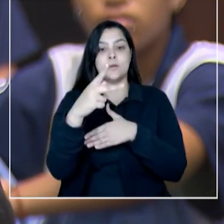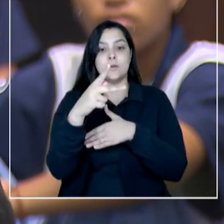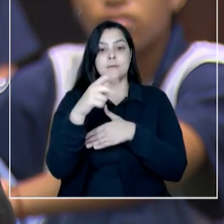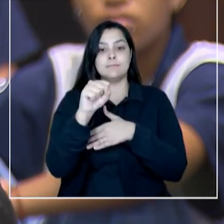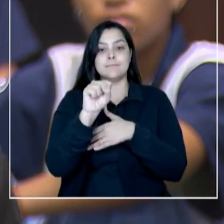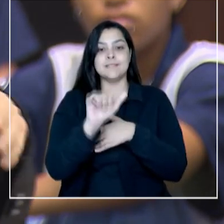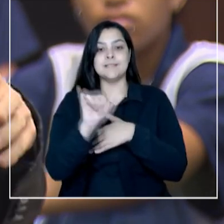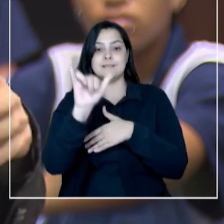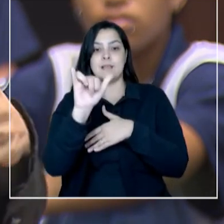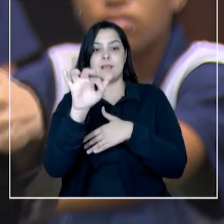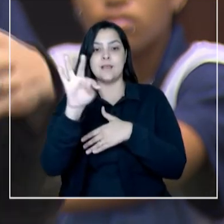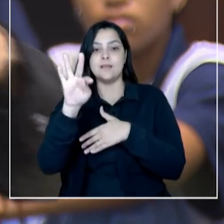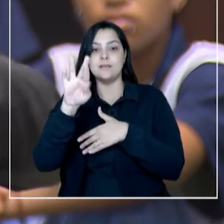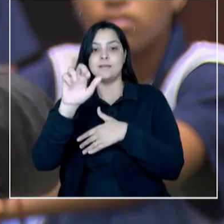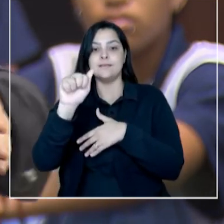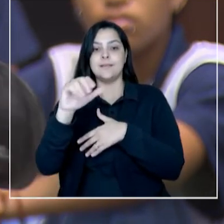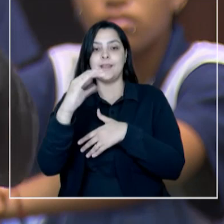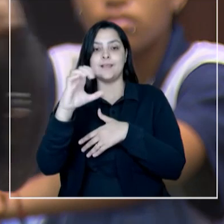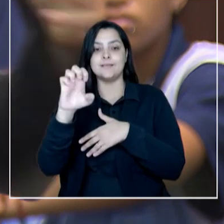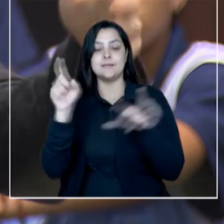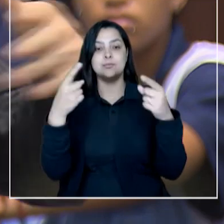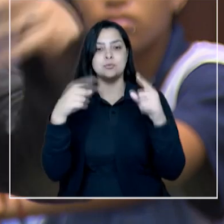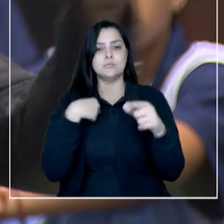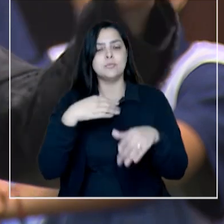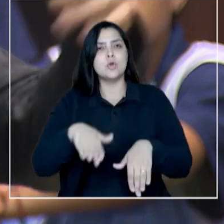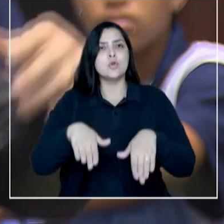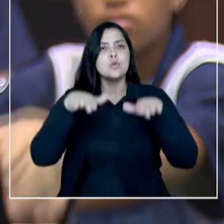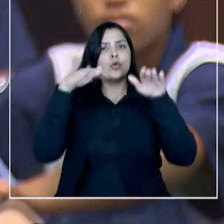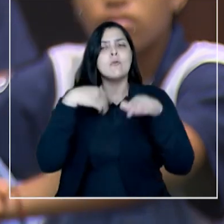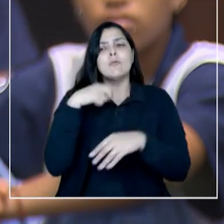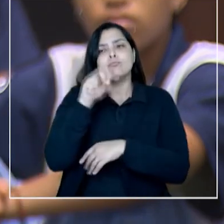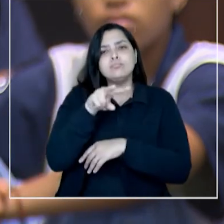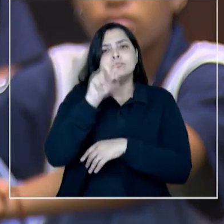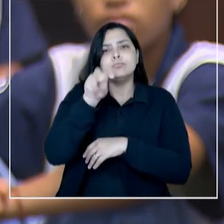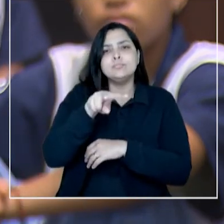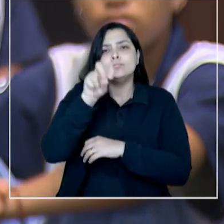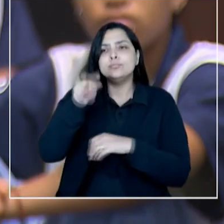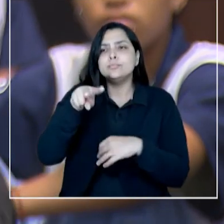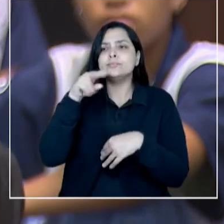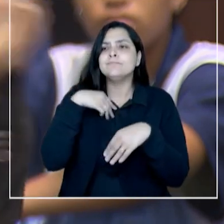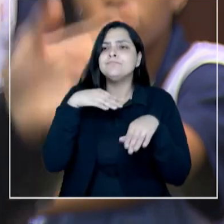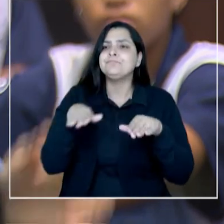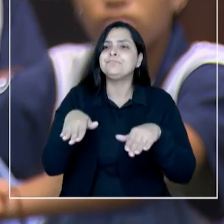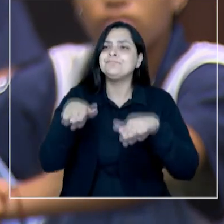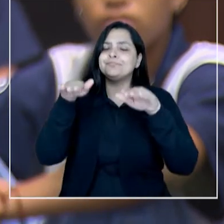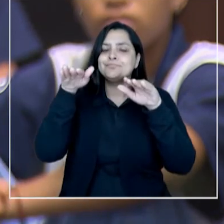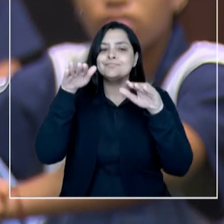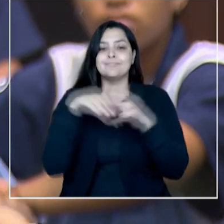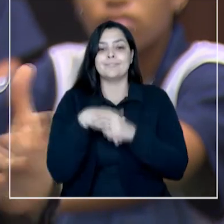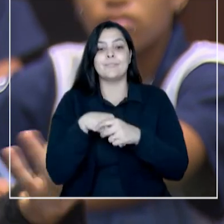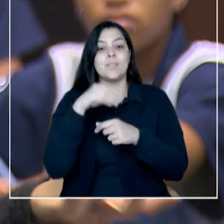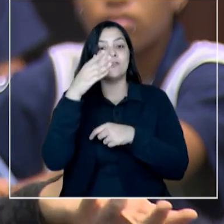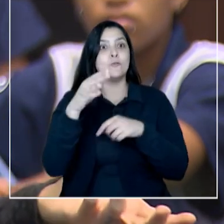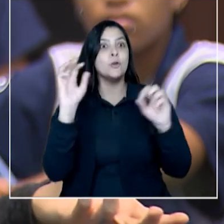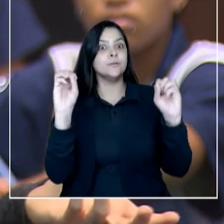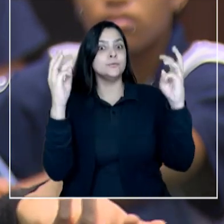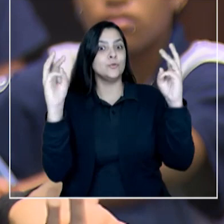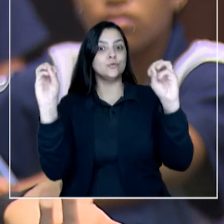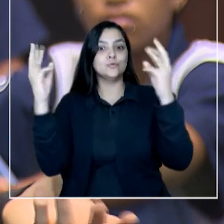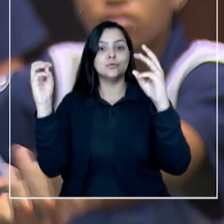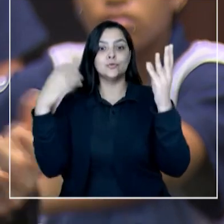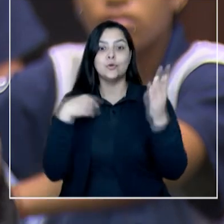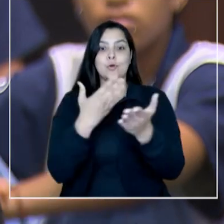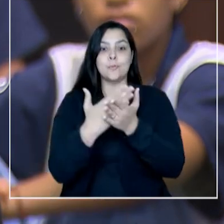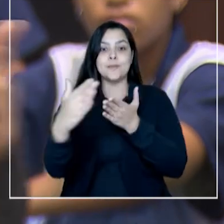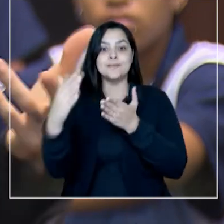Brasil. Então, desde muito novo, eu tenho acompanhado meus pais, assim, né, e tal. E estava em todos os festivais, então eu comecei a tocar com 9